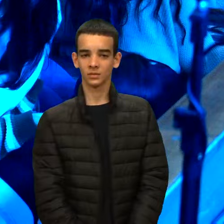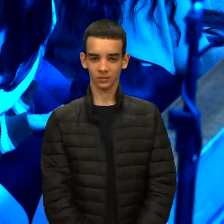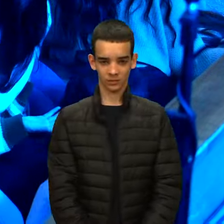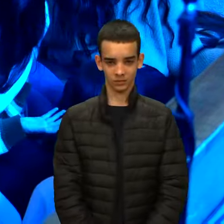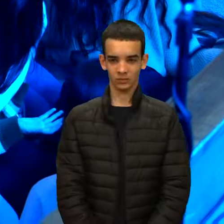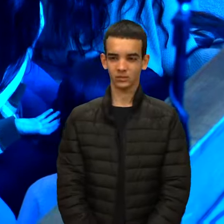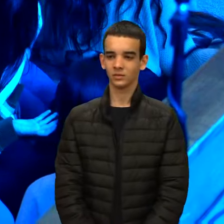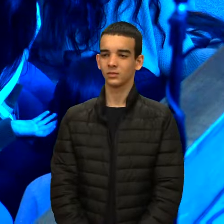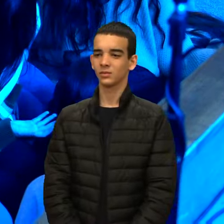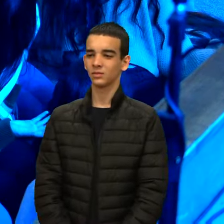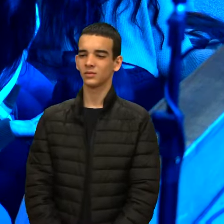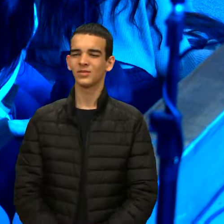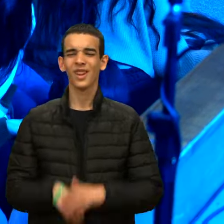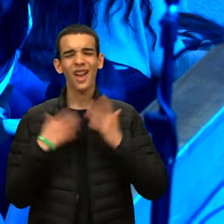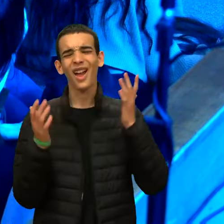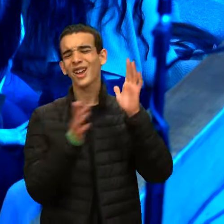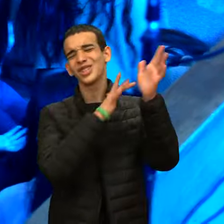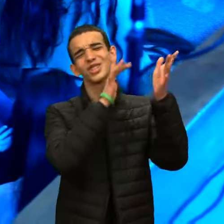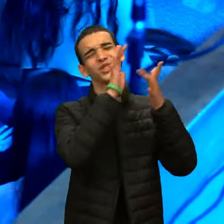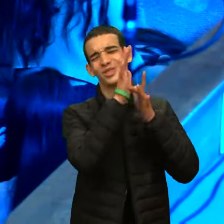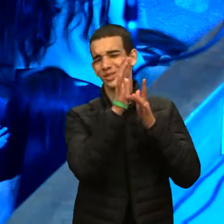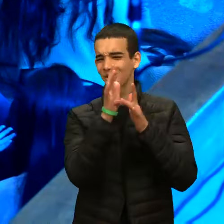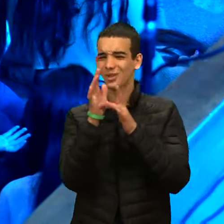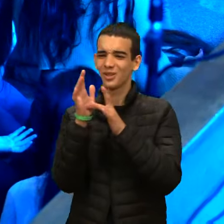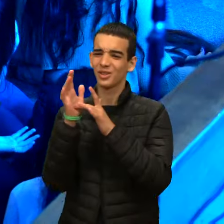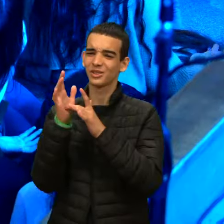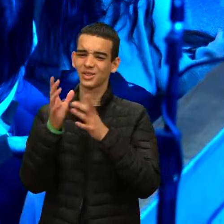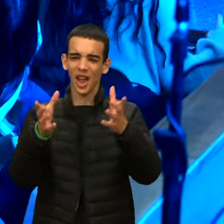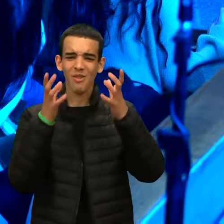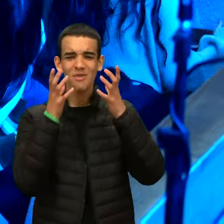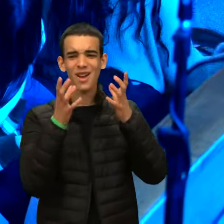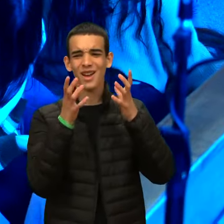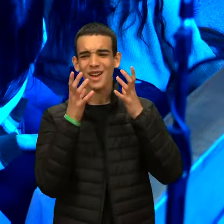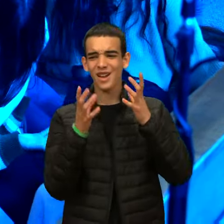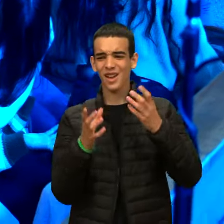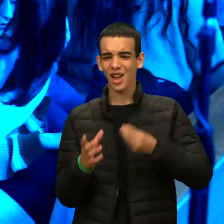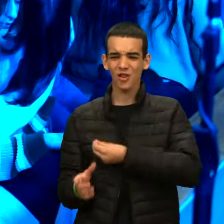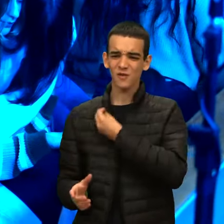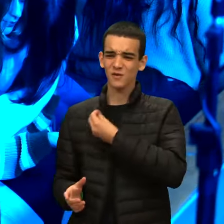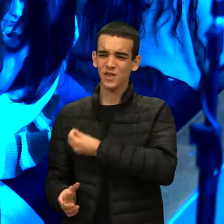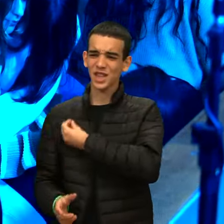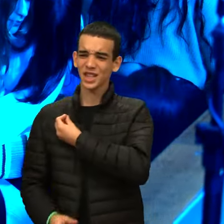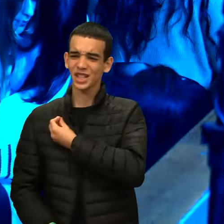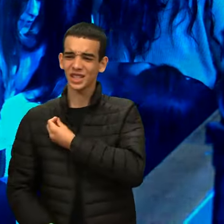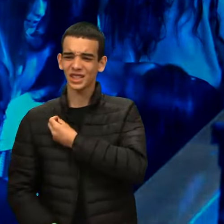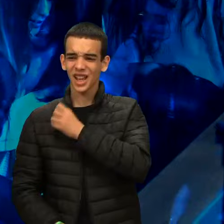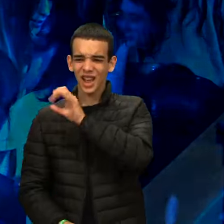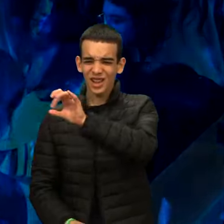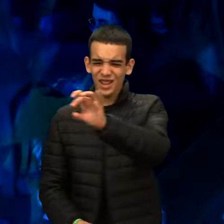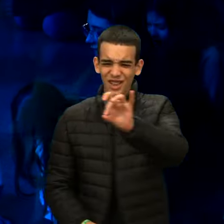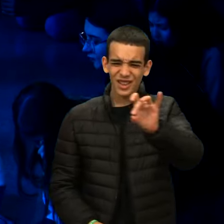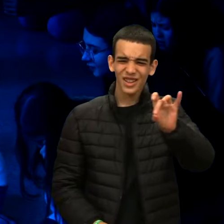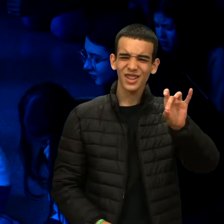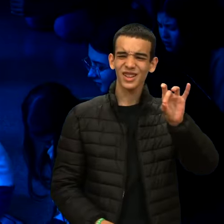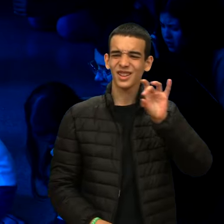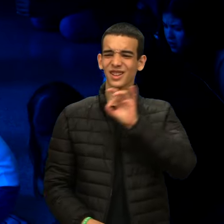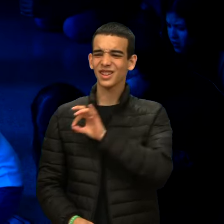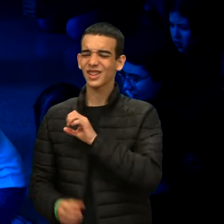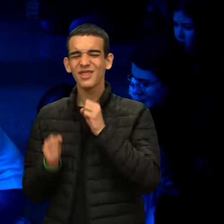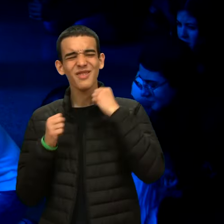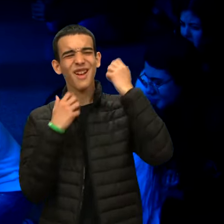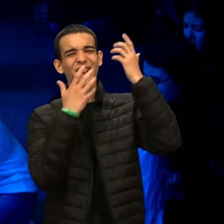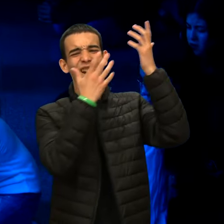Ah, Jesus, nós queremos colocar, Deus, a vida de cada uma dessas pessoas nas Suas mãos, Jesus. A vida